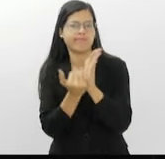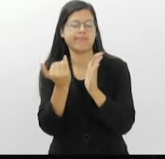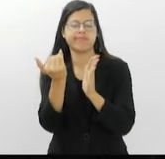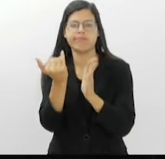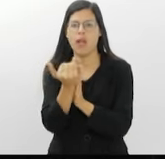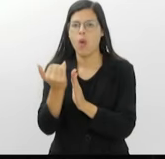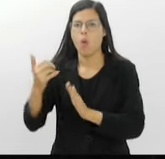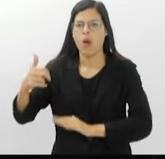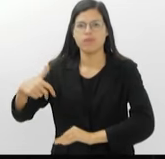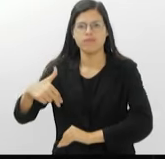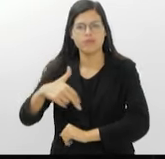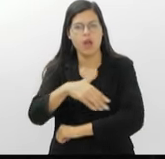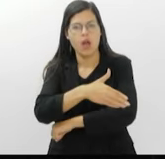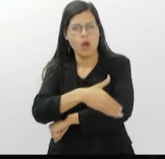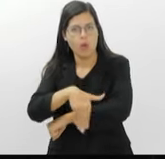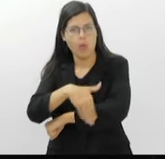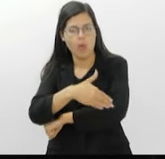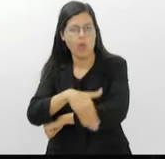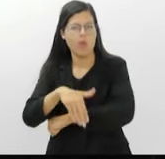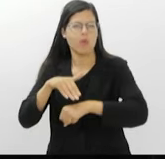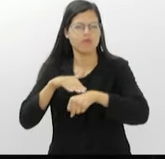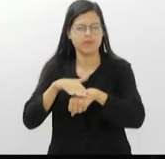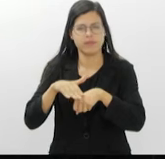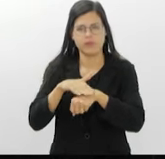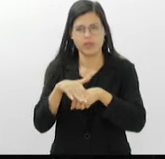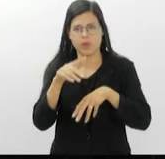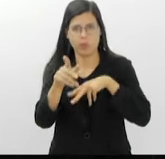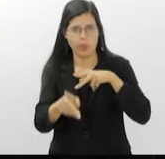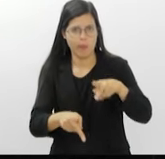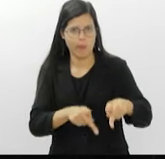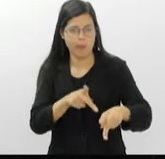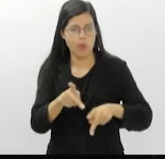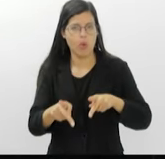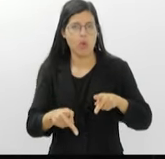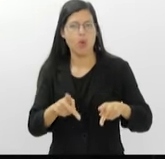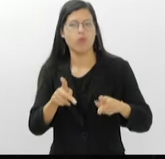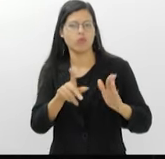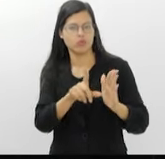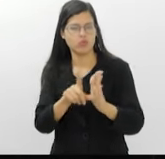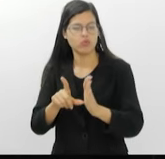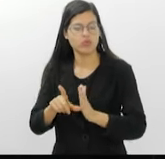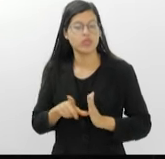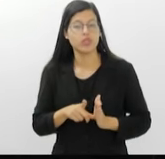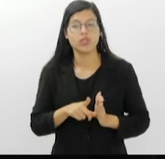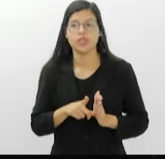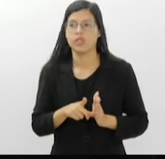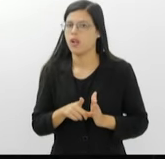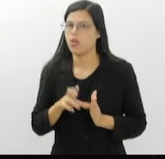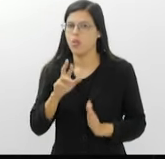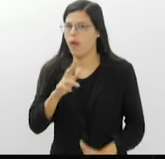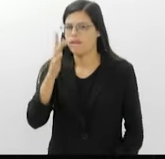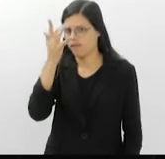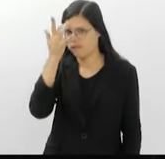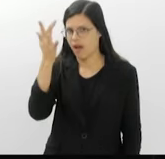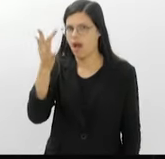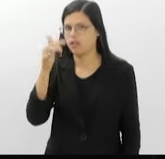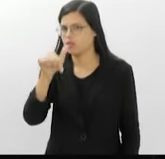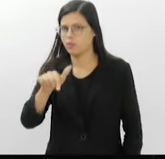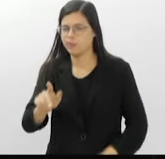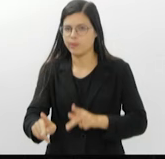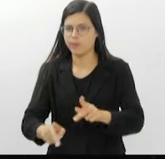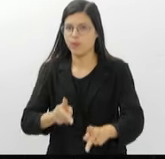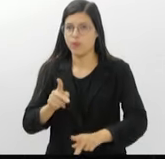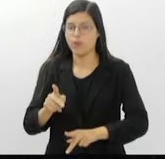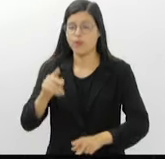ruas, conversado com a população, com os comerciantes, e não tem sido fácil a vida do auschiense. Principalmente